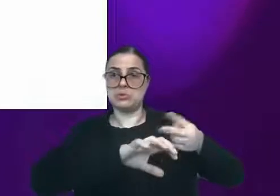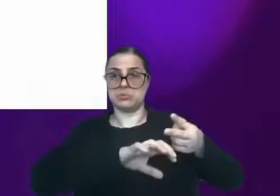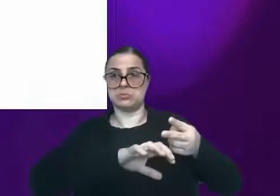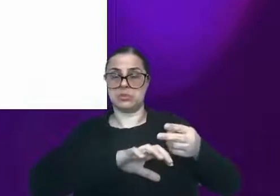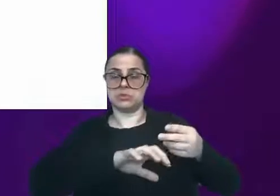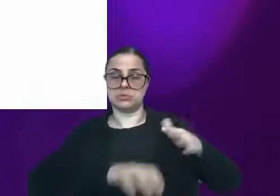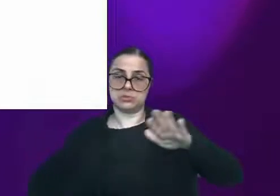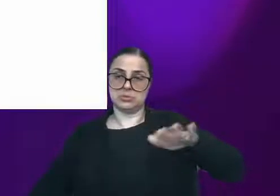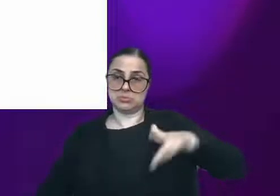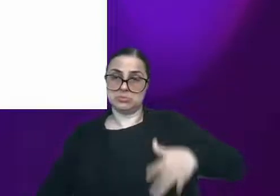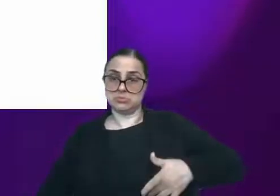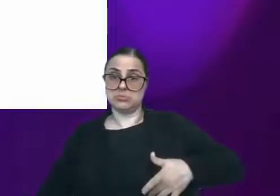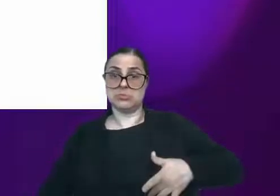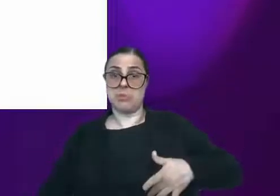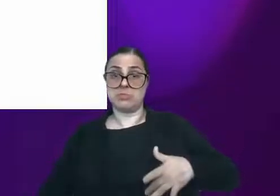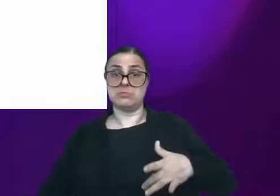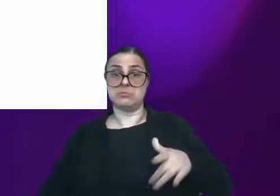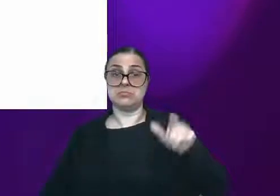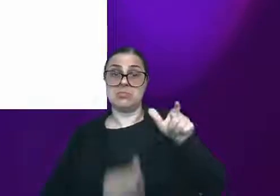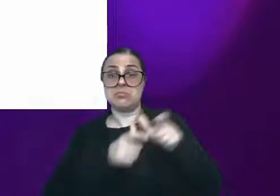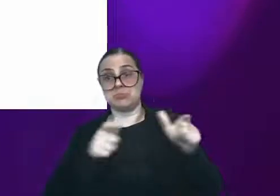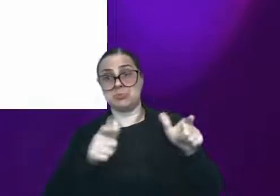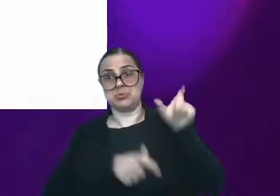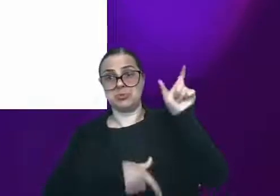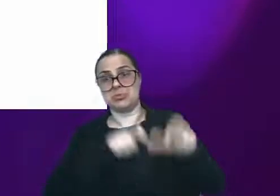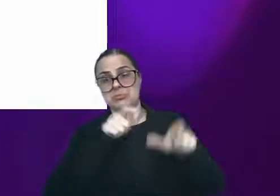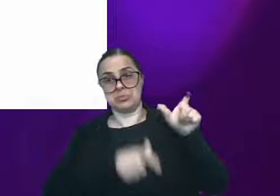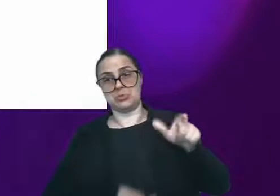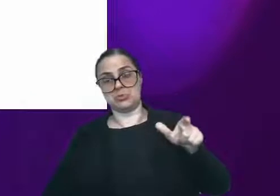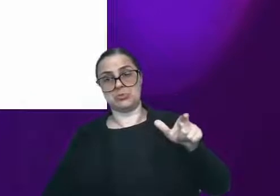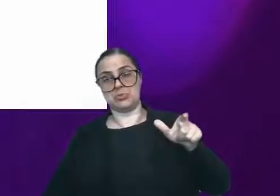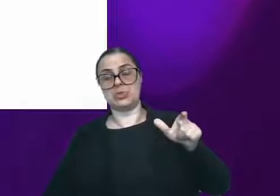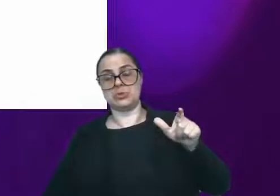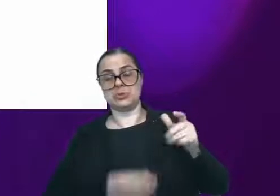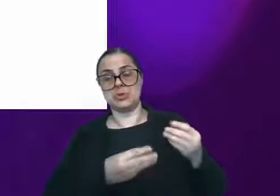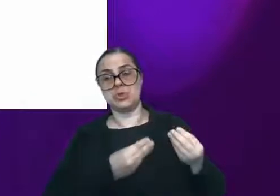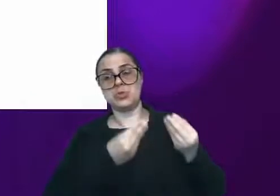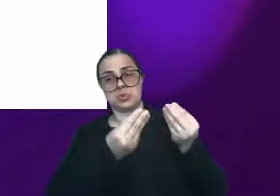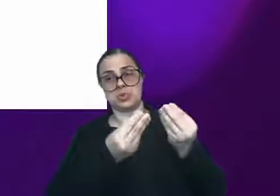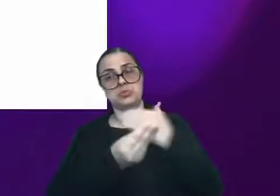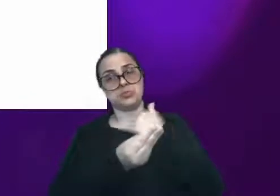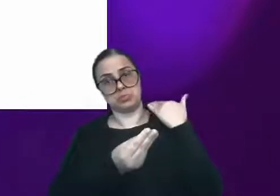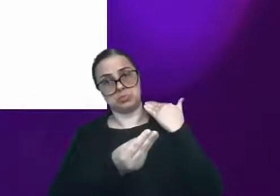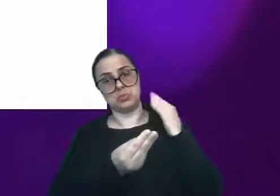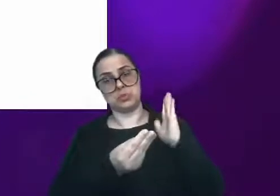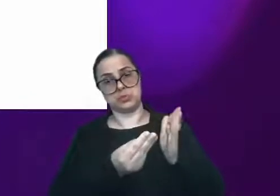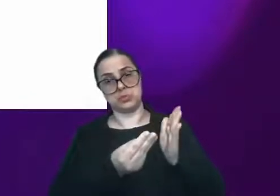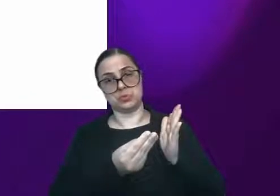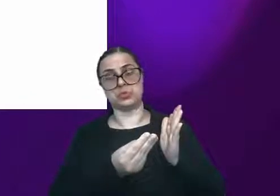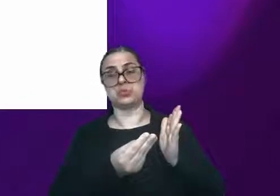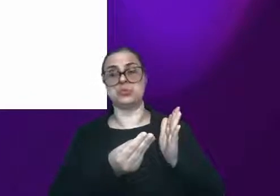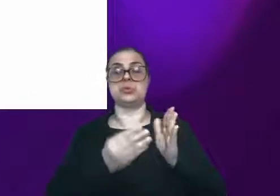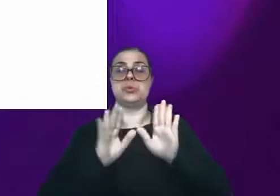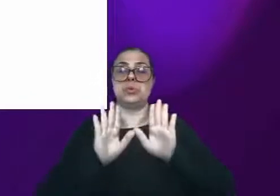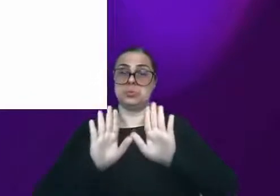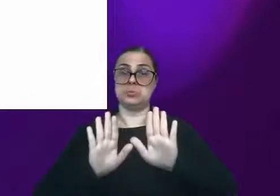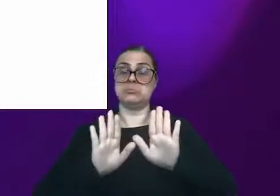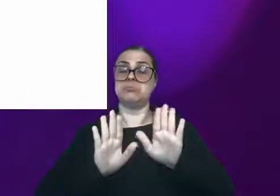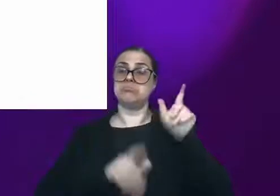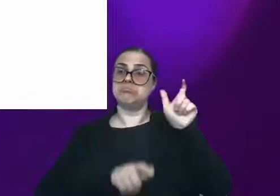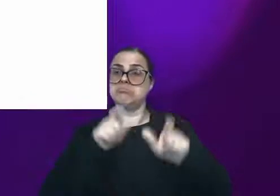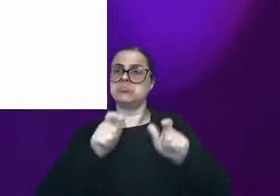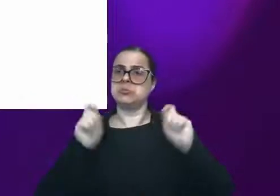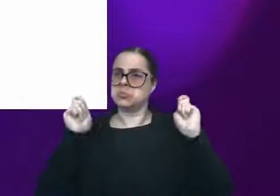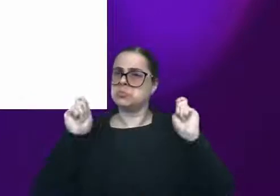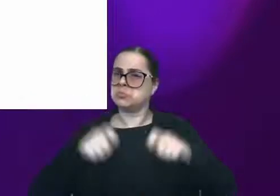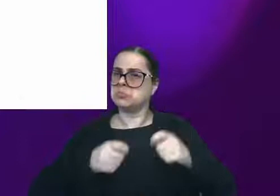temos 70 equipes atuantes no Brasil hoje em transplante hepático. Os potenciais doadores, eles vêm,